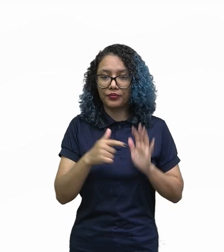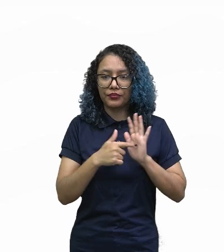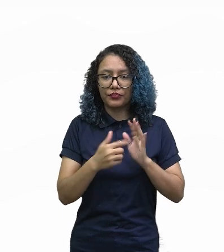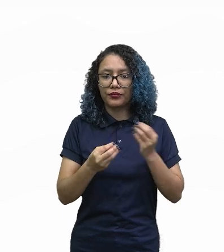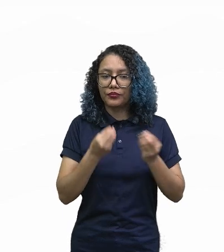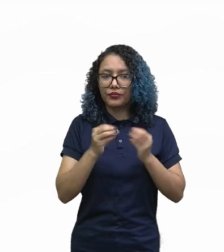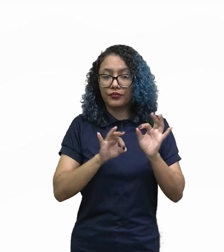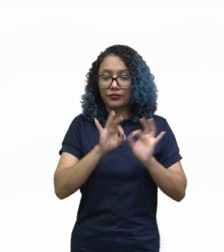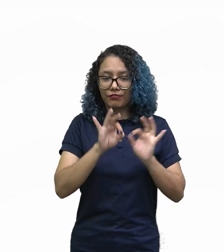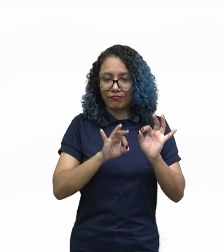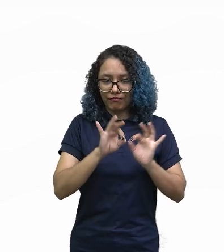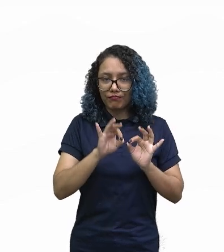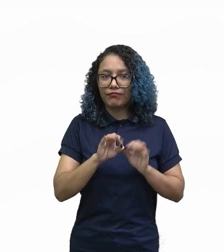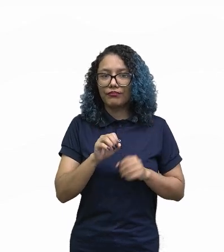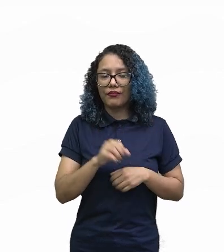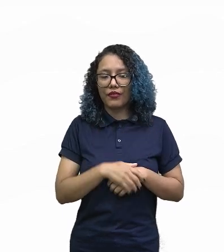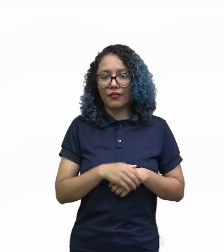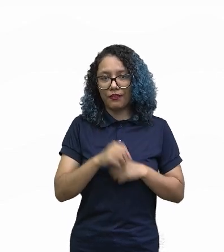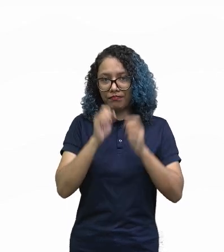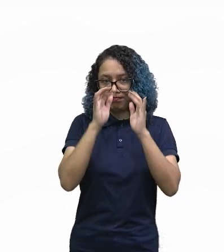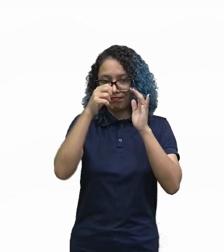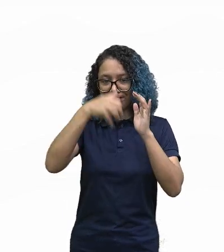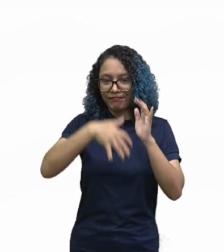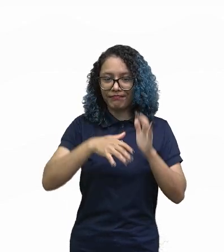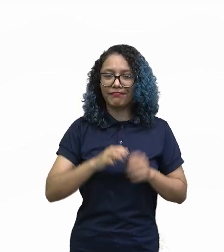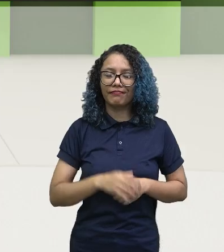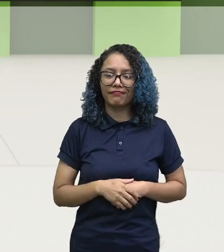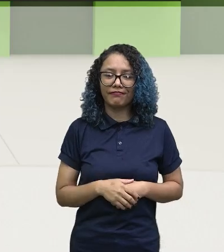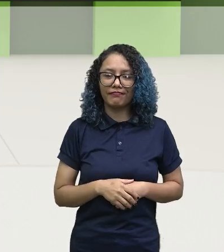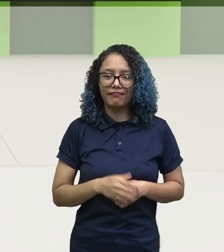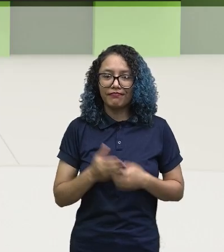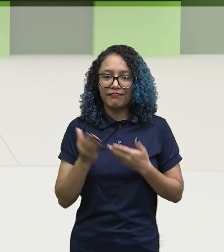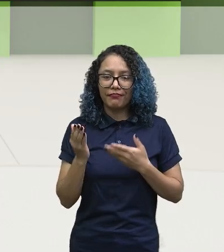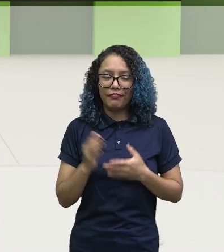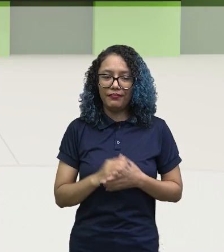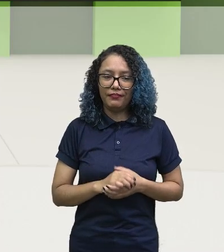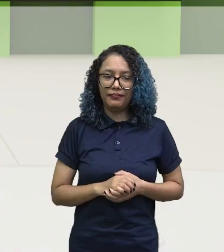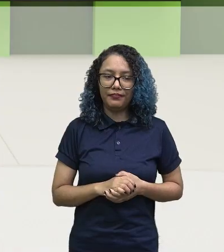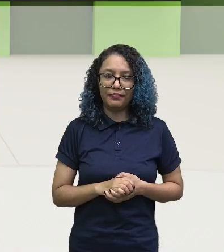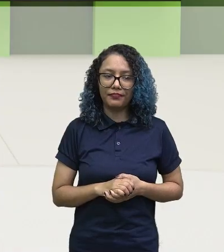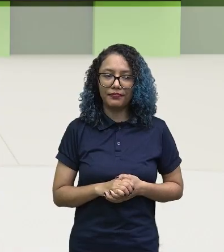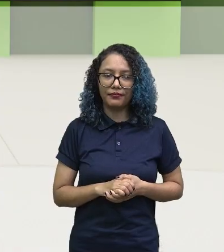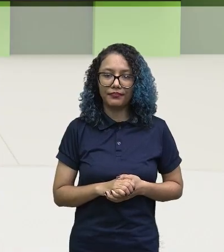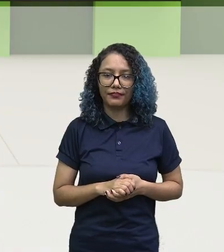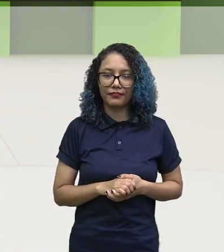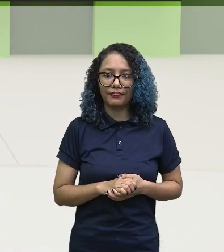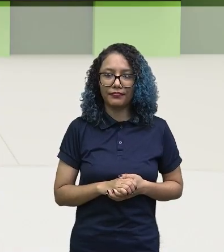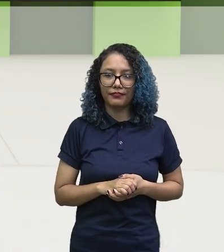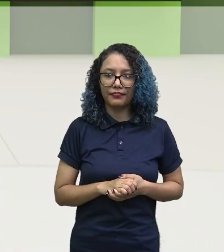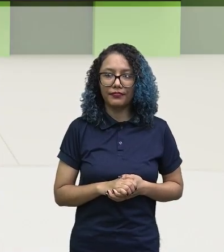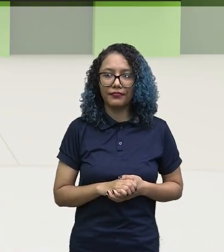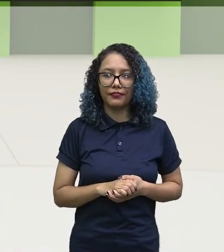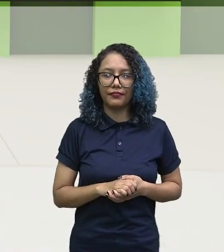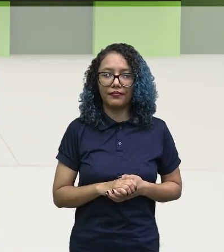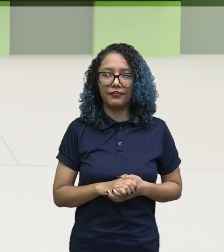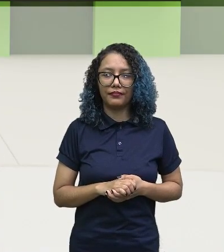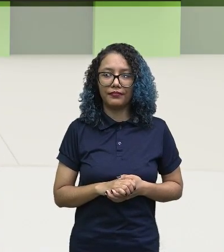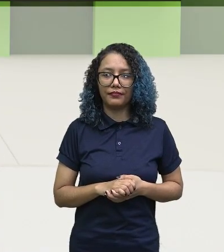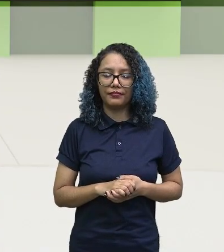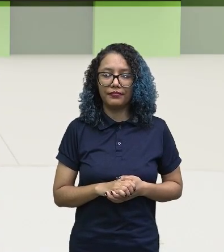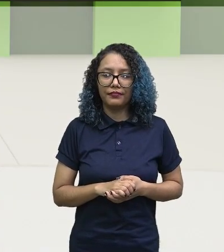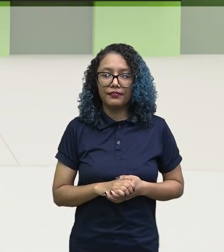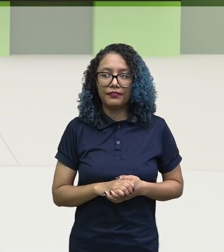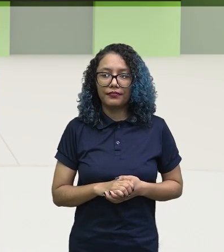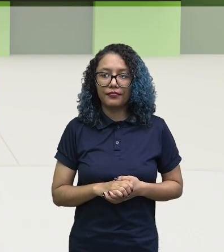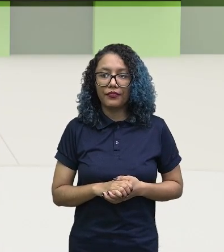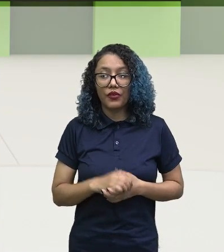essas divisões do sistema nervoso, né? Então a gente trouxe aqui uma animação onde a gente consegue